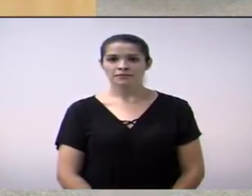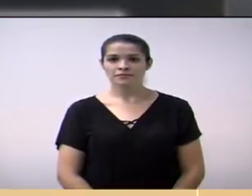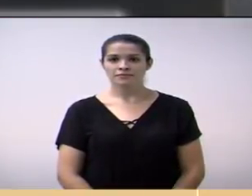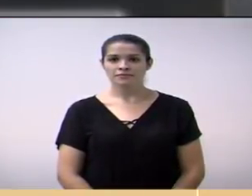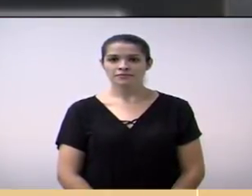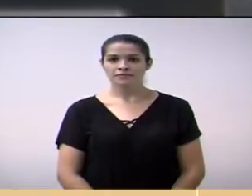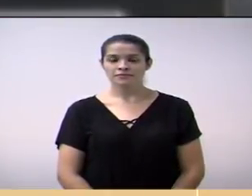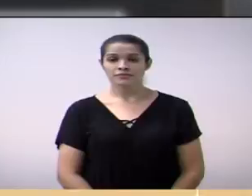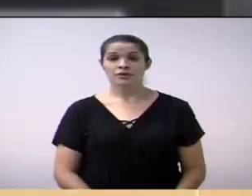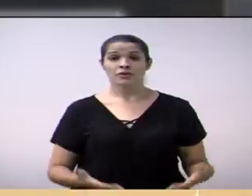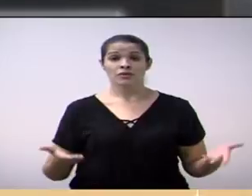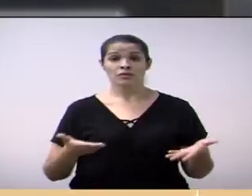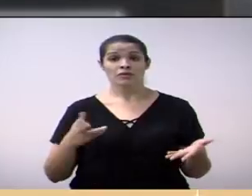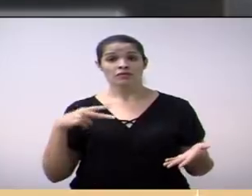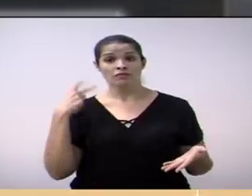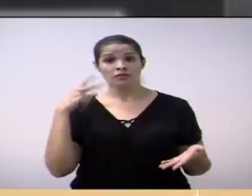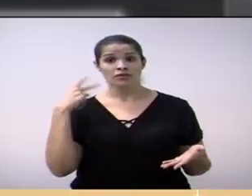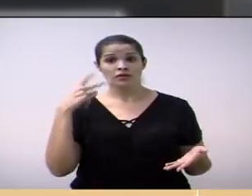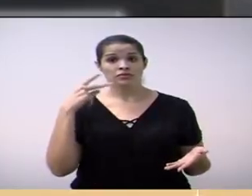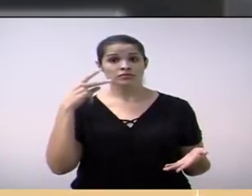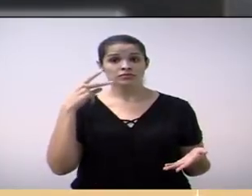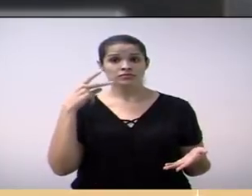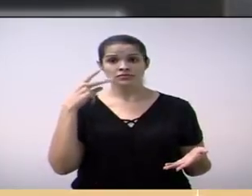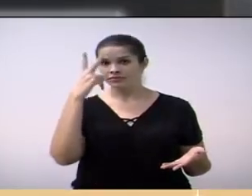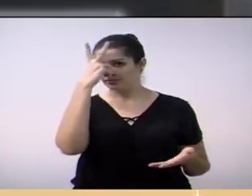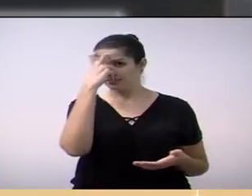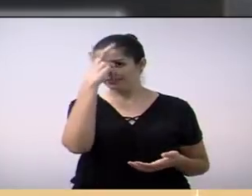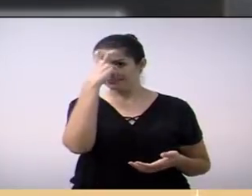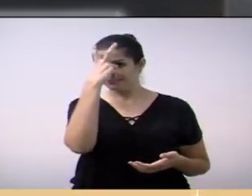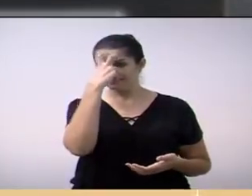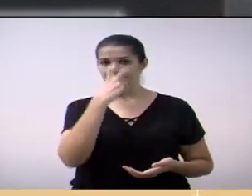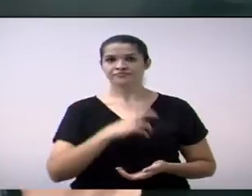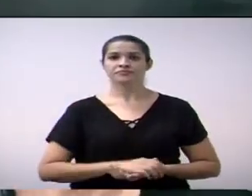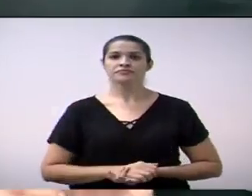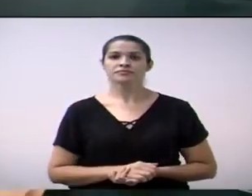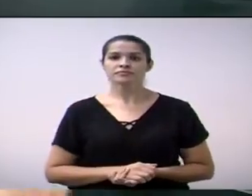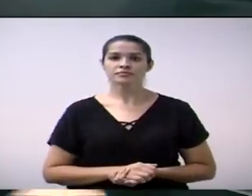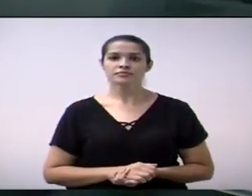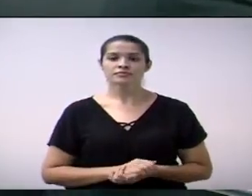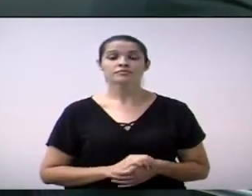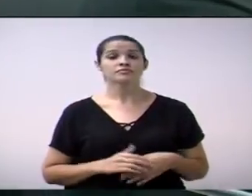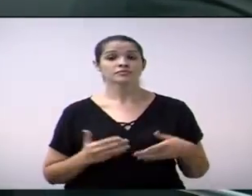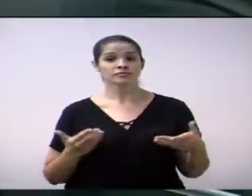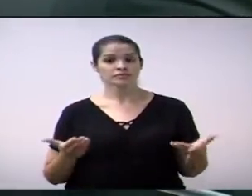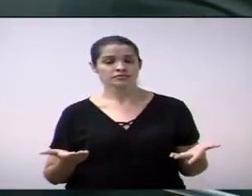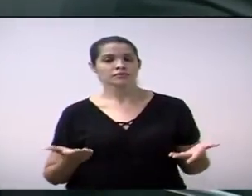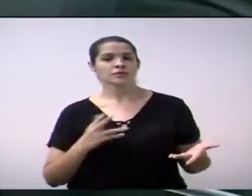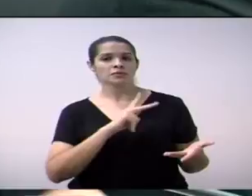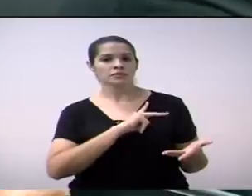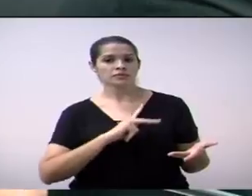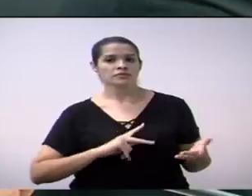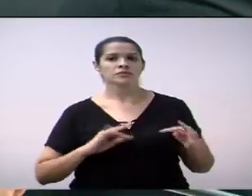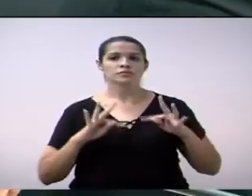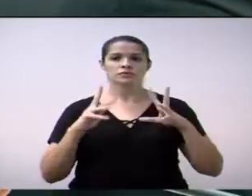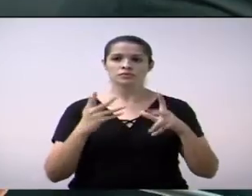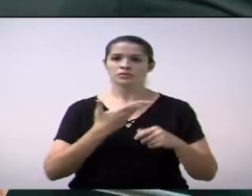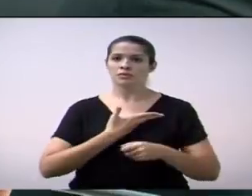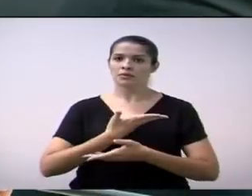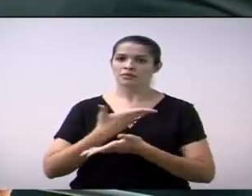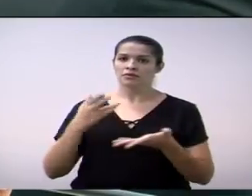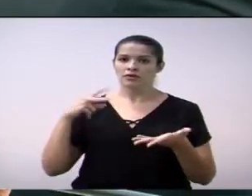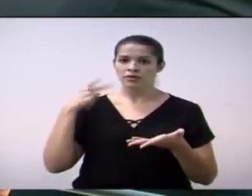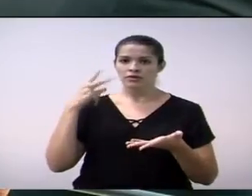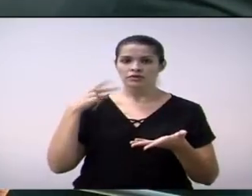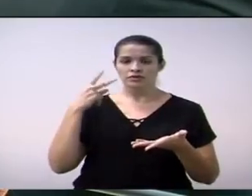Com a palavra, o vereador Fábio Valadão. Senhor presidente, colegas vereadores, apenas gostaria